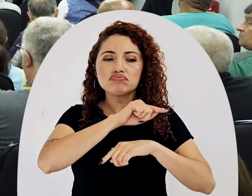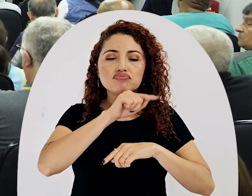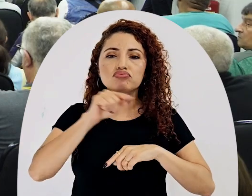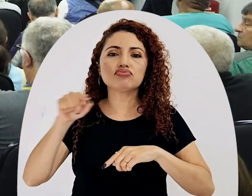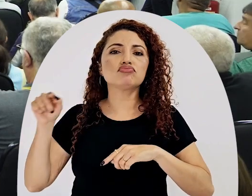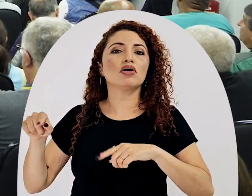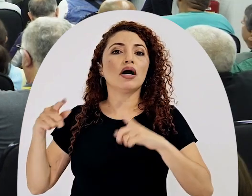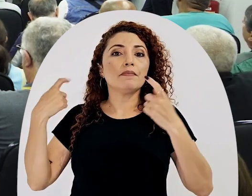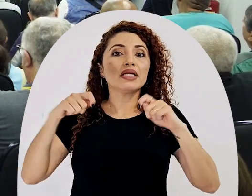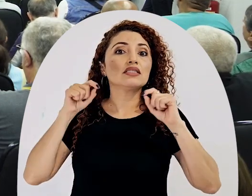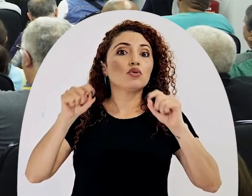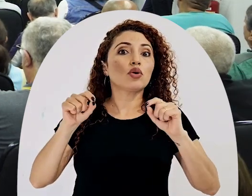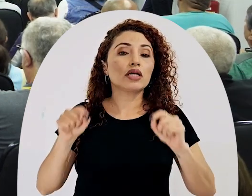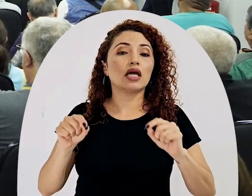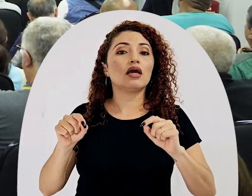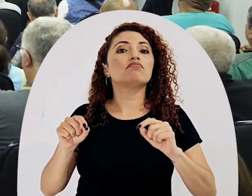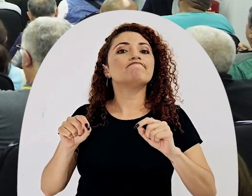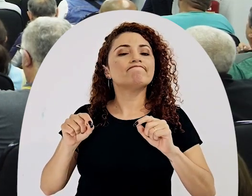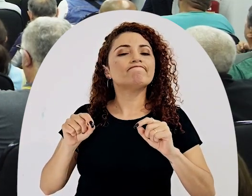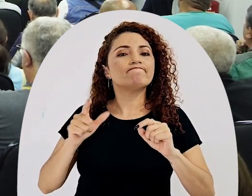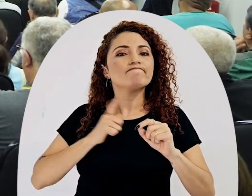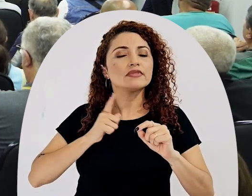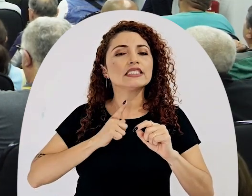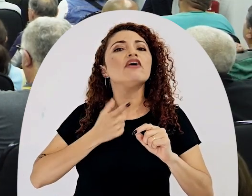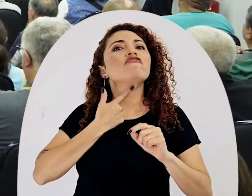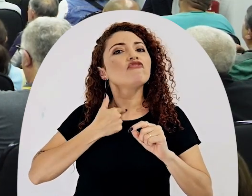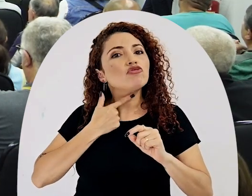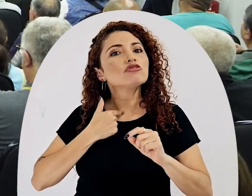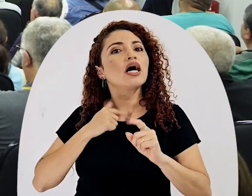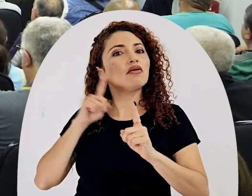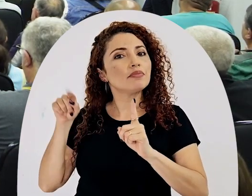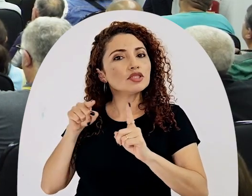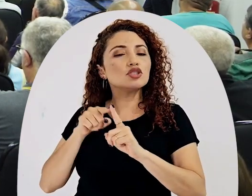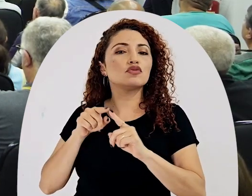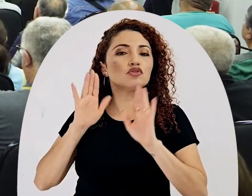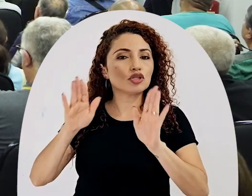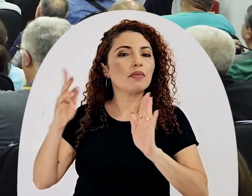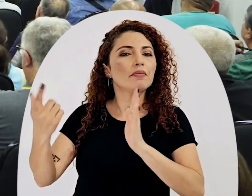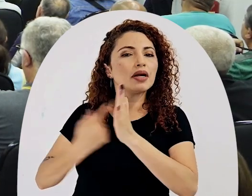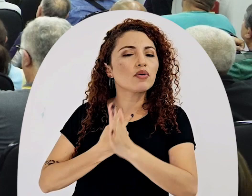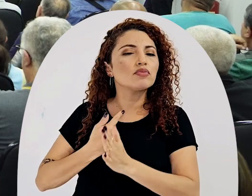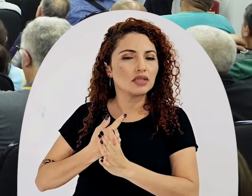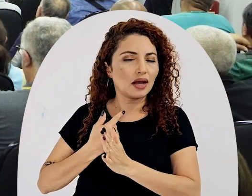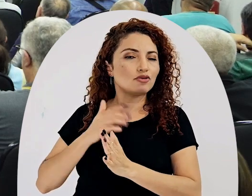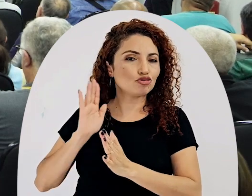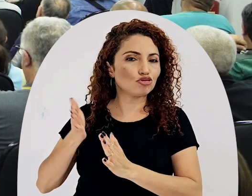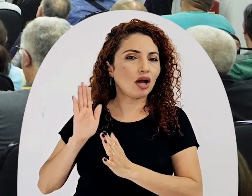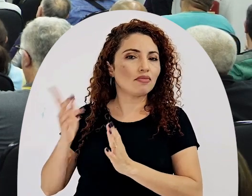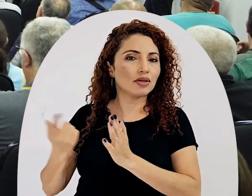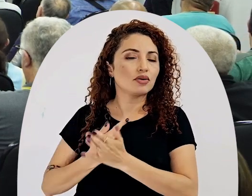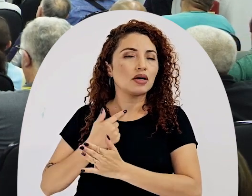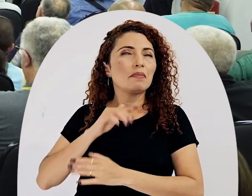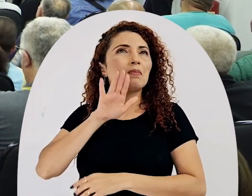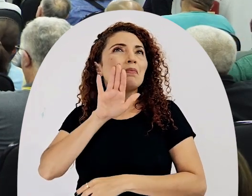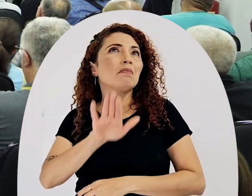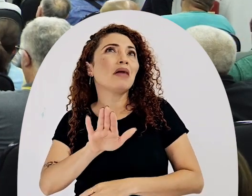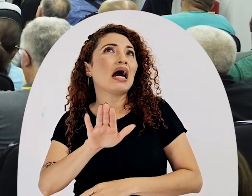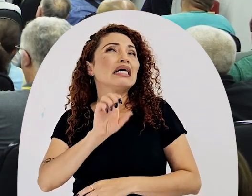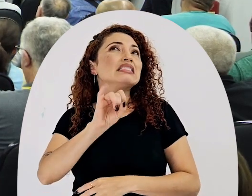a intencionalidade. E já me fizeram essa pergunta uma vez. Poxa, mas se eu tiver